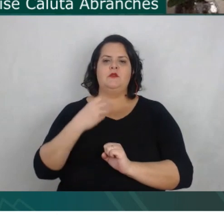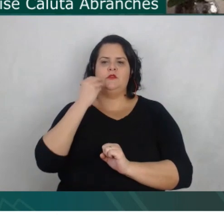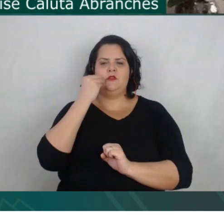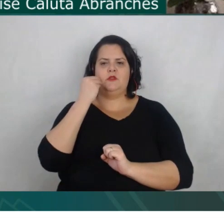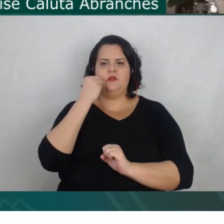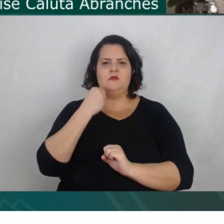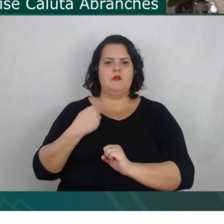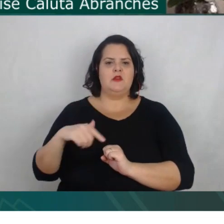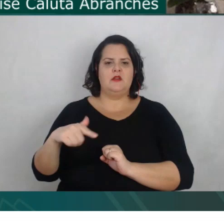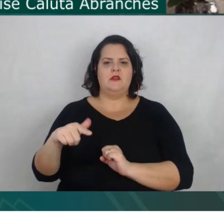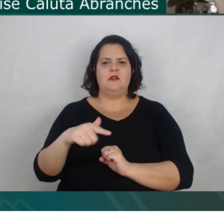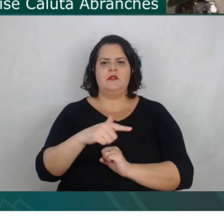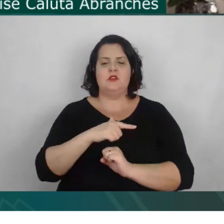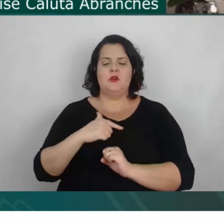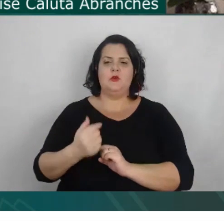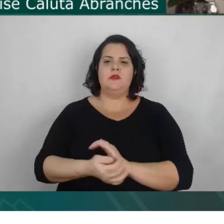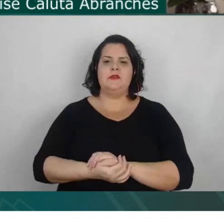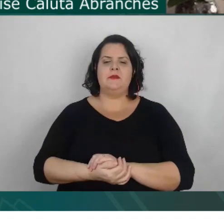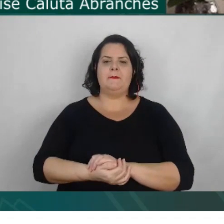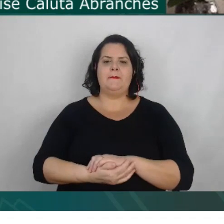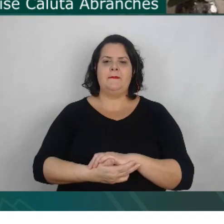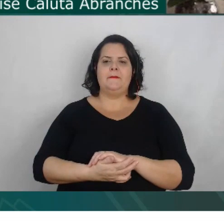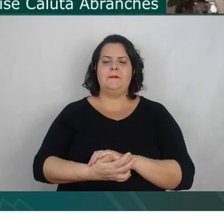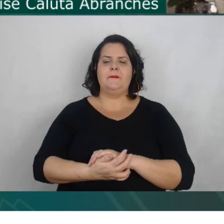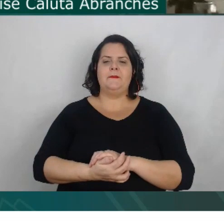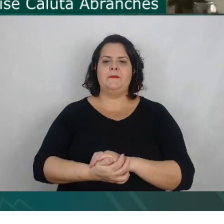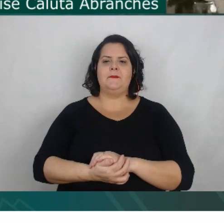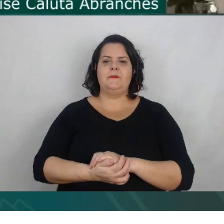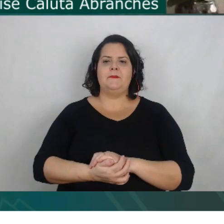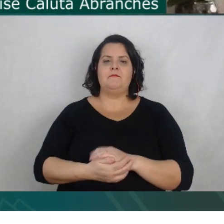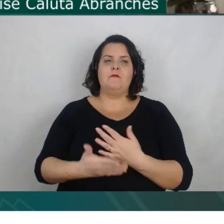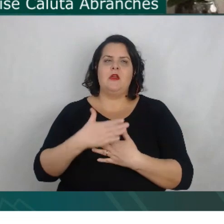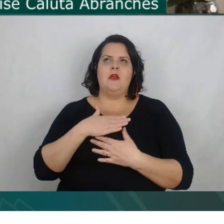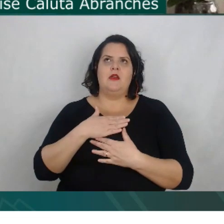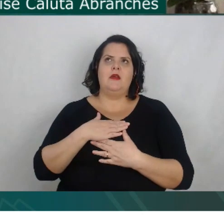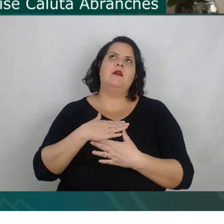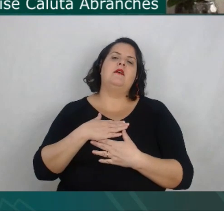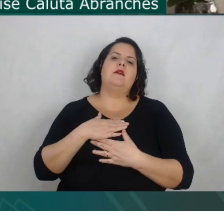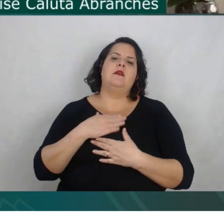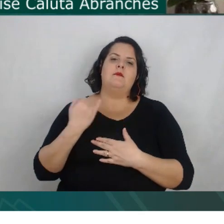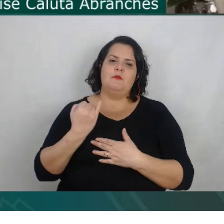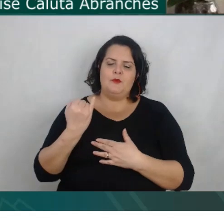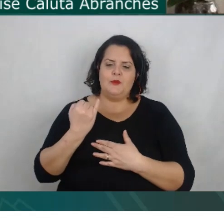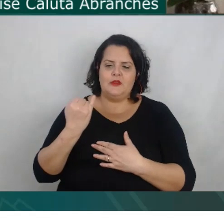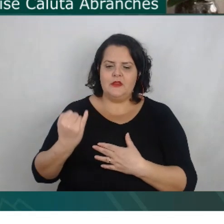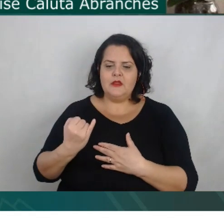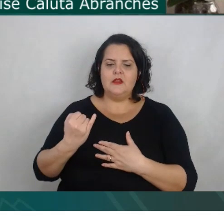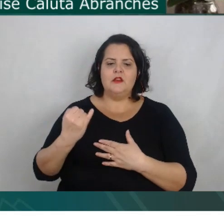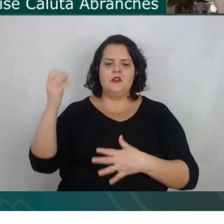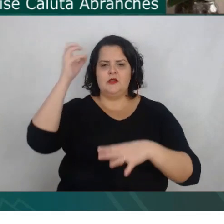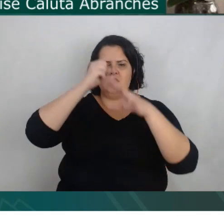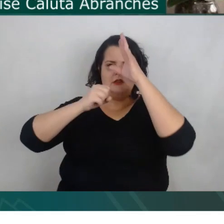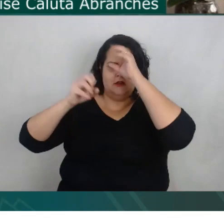quais ela sabe muito bem, quanto à minha importância, formação, capitaneada pelo